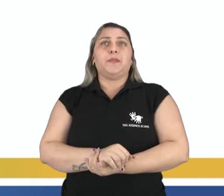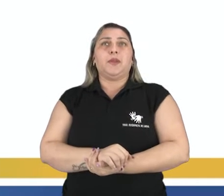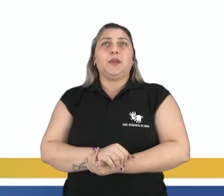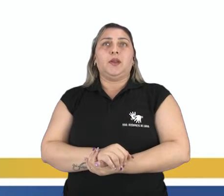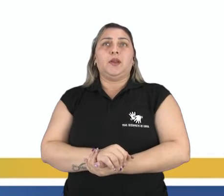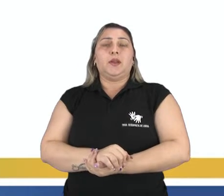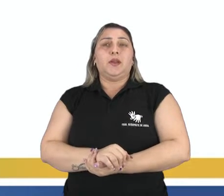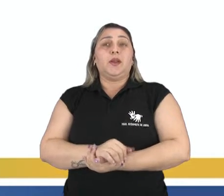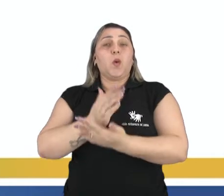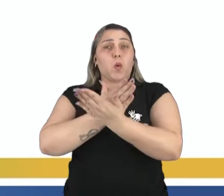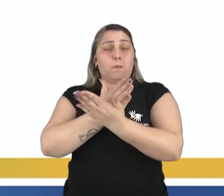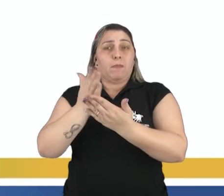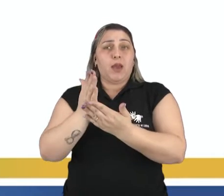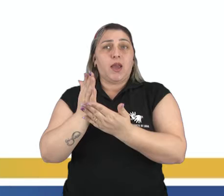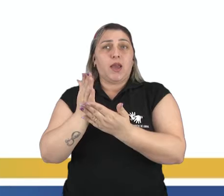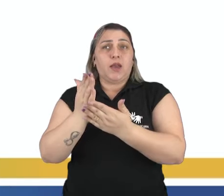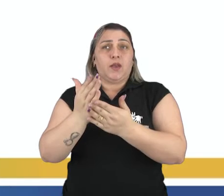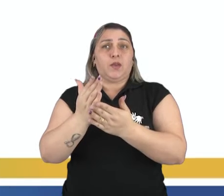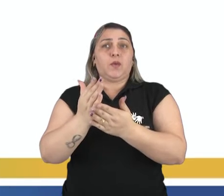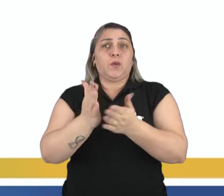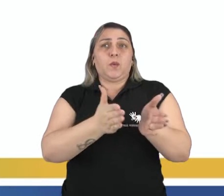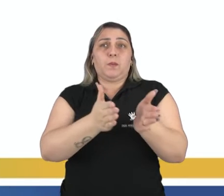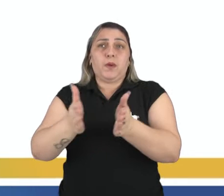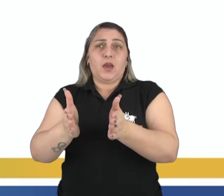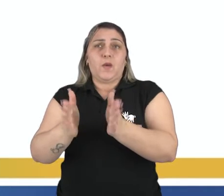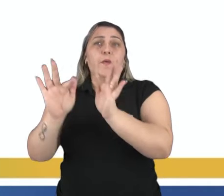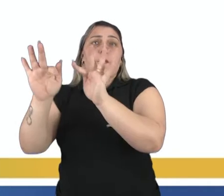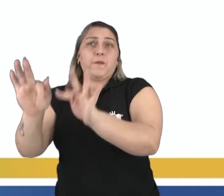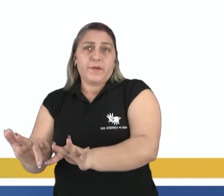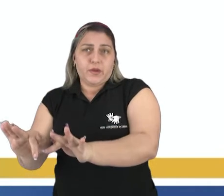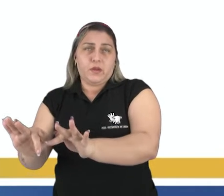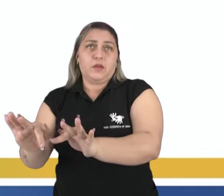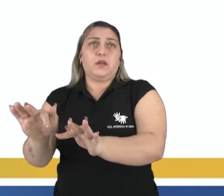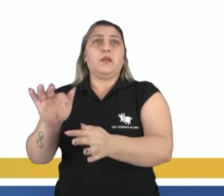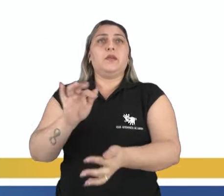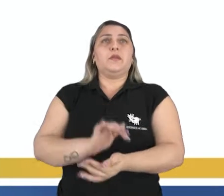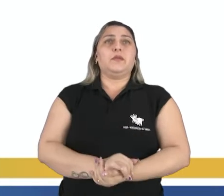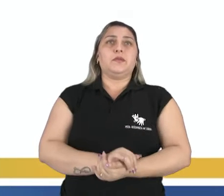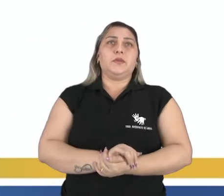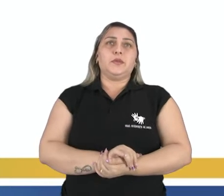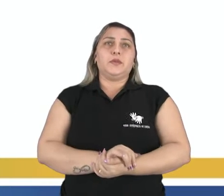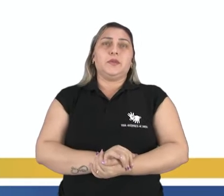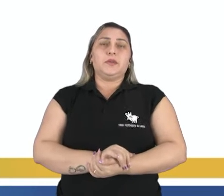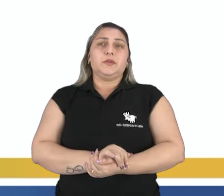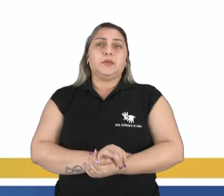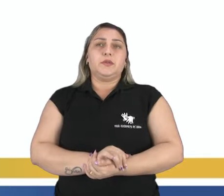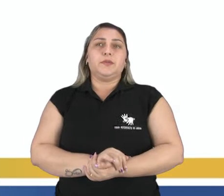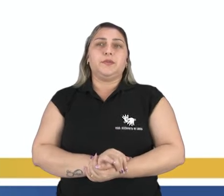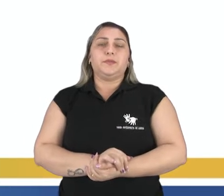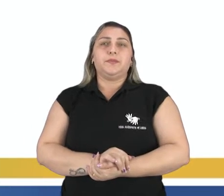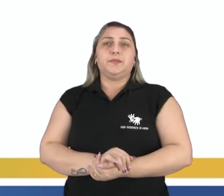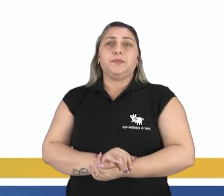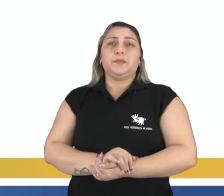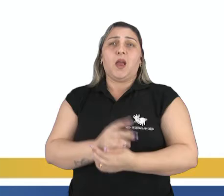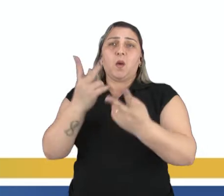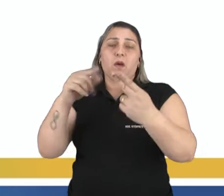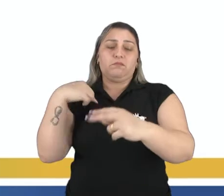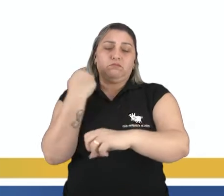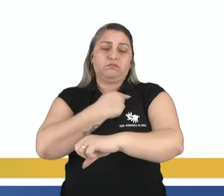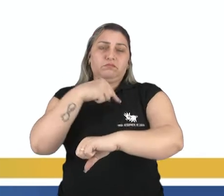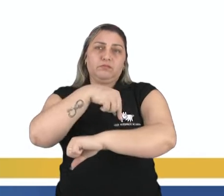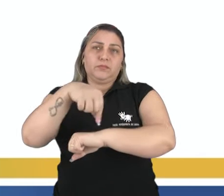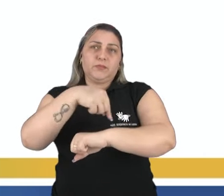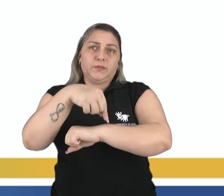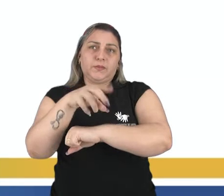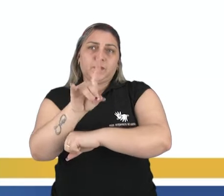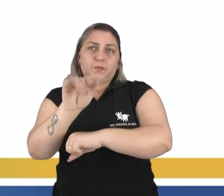ele tem um começo, certo? E ele vai andando ali e de acordo com o nosso relógio aqui, tá? Seguindo